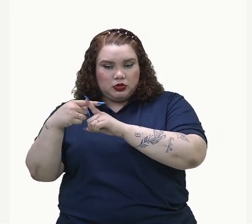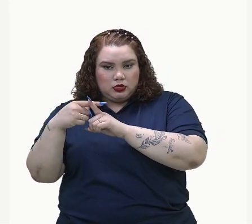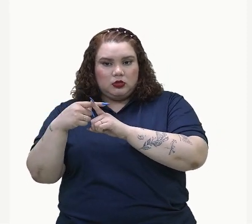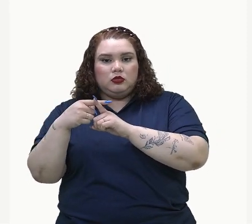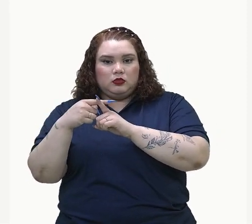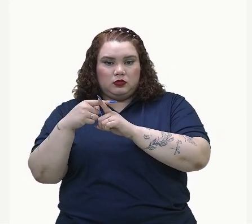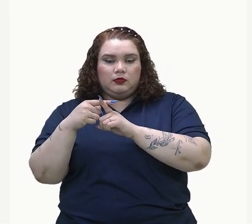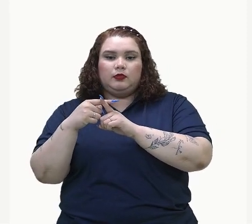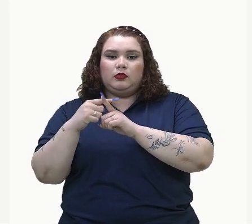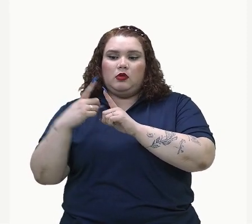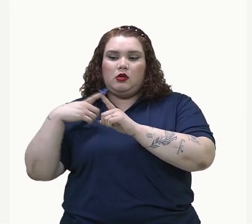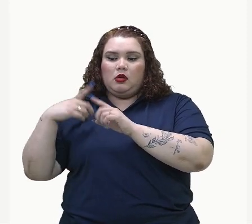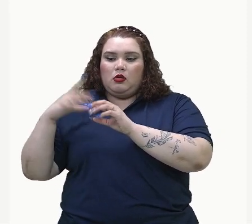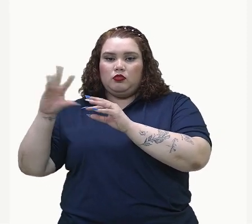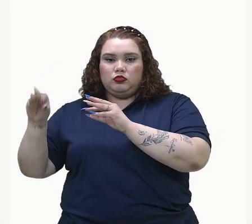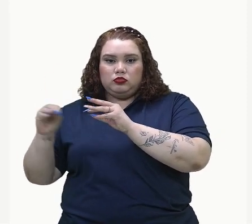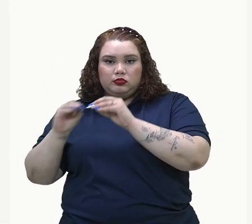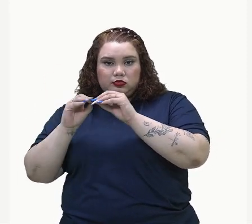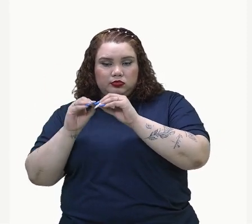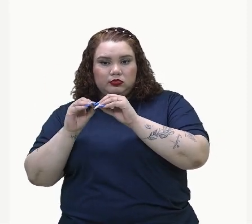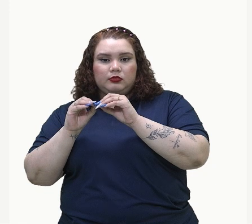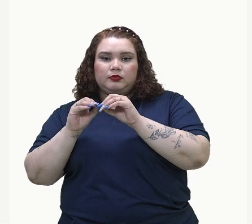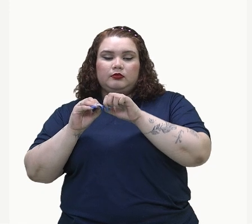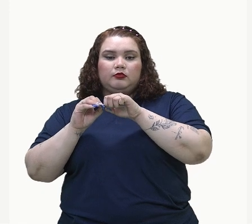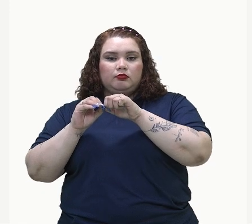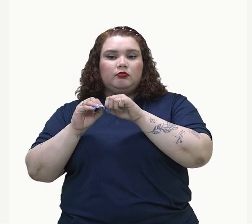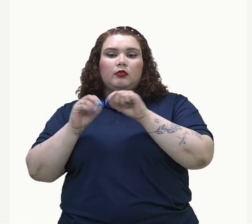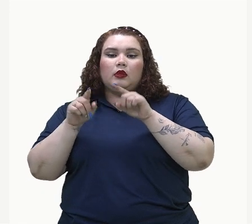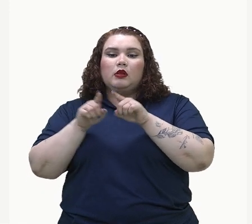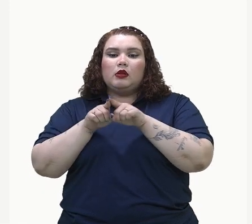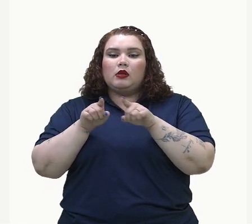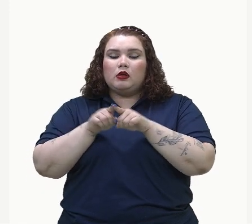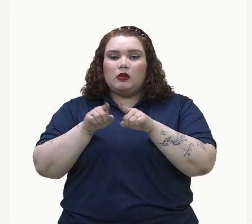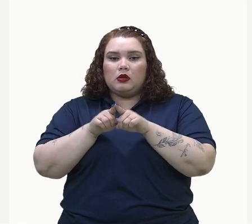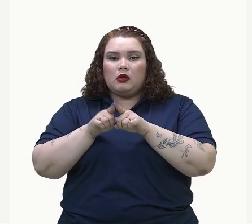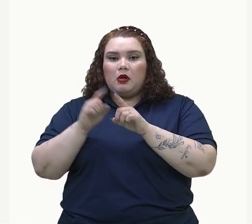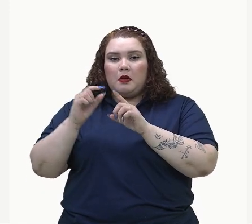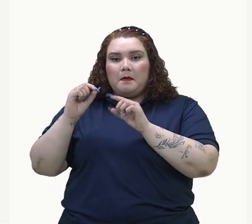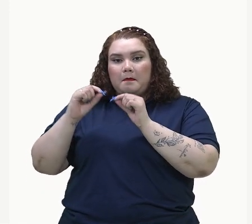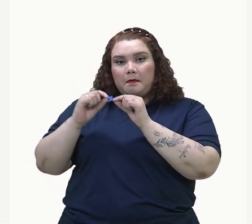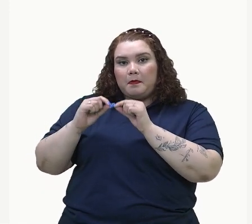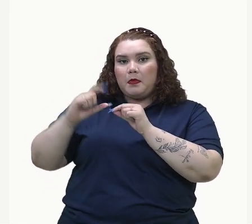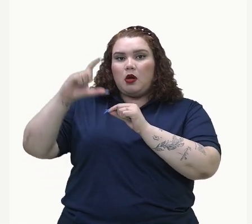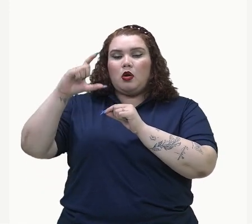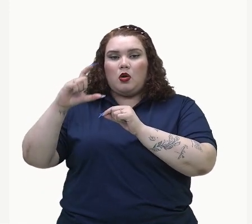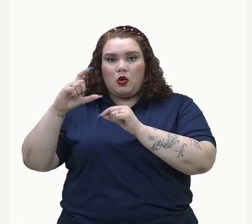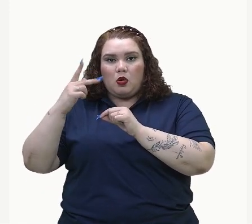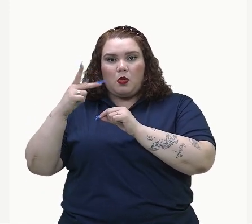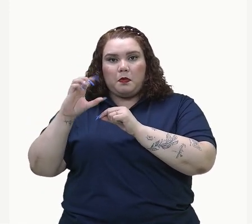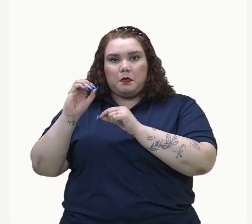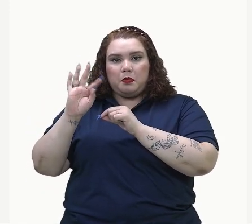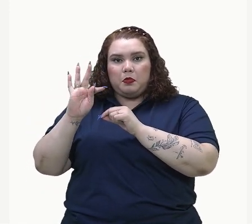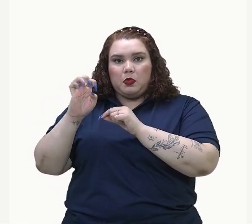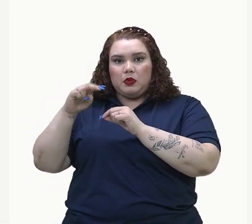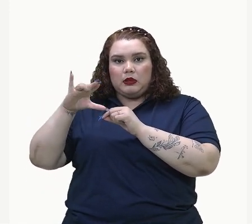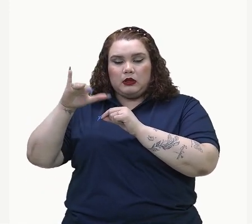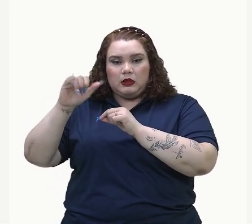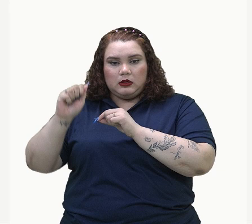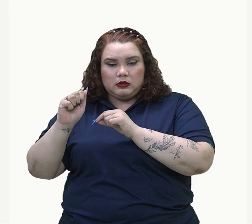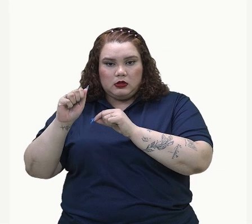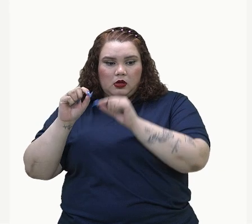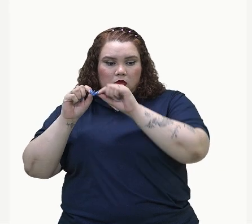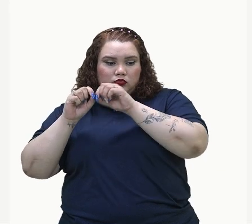vendo aqui, terminal positivo, de maior potencial, e sai do receptor